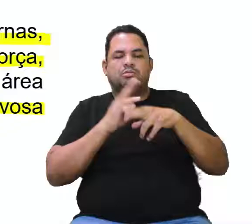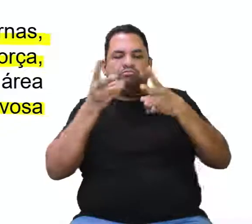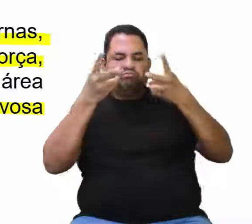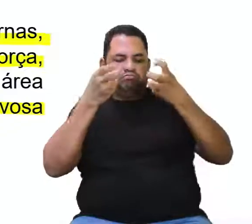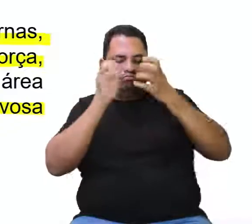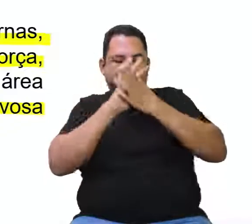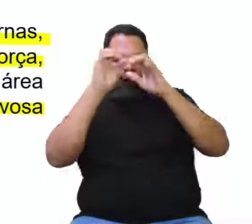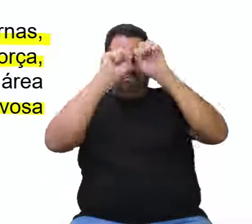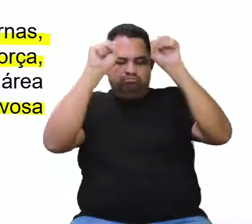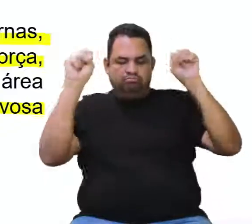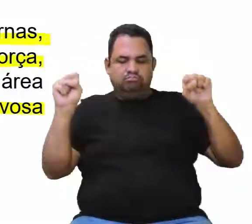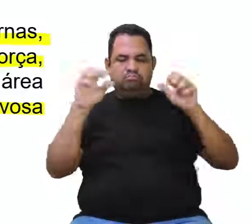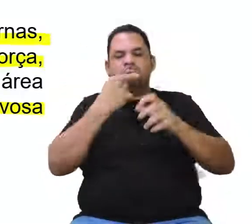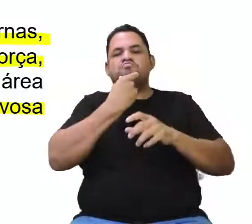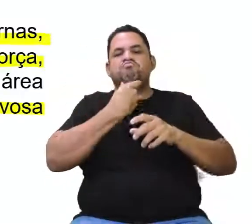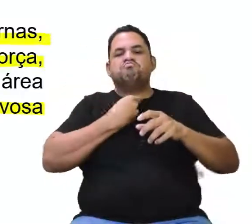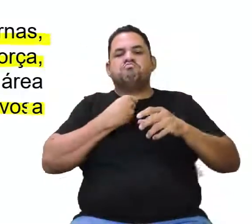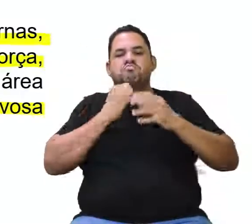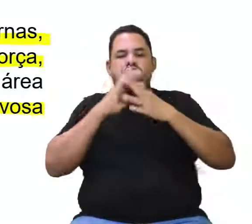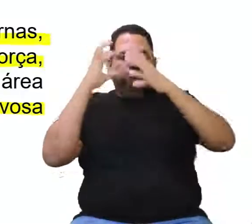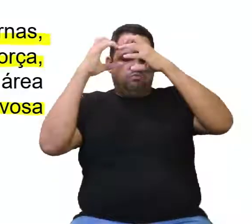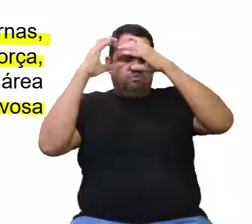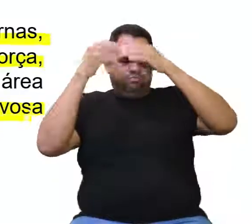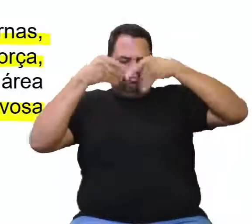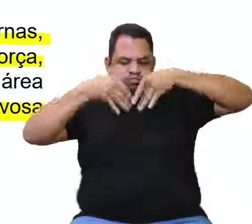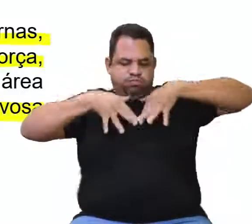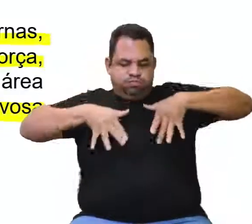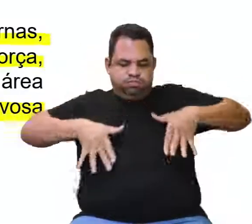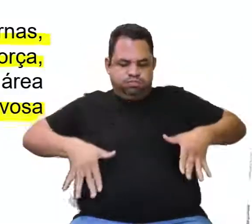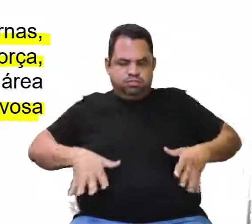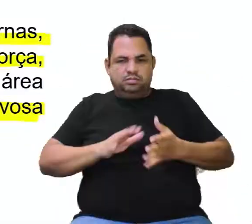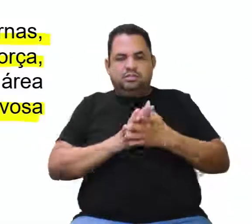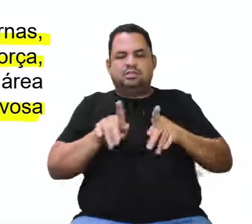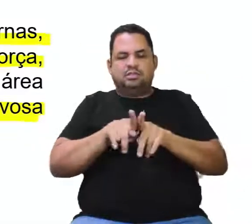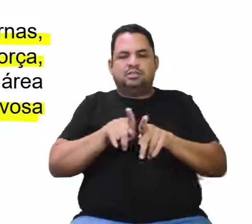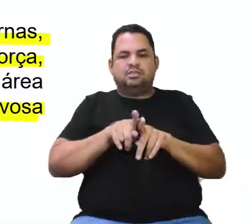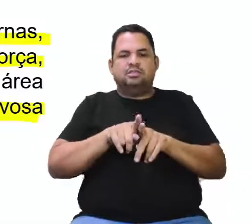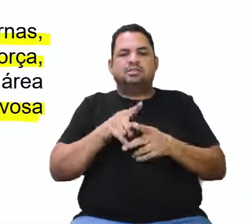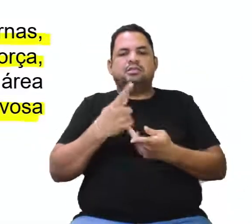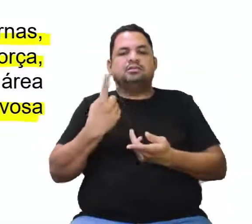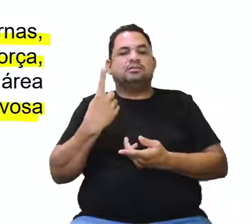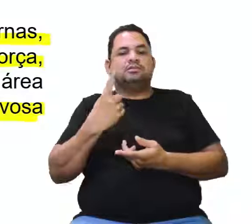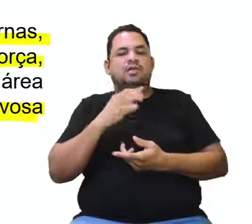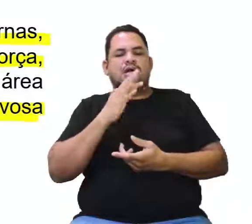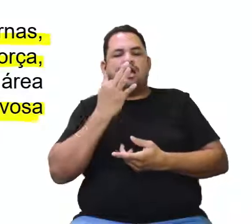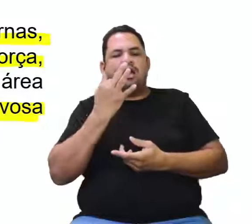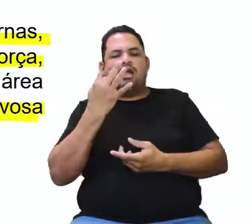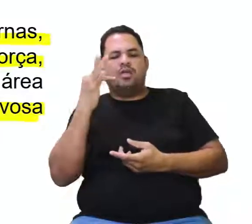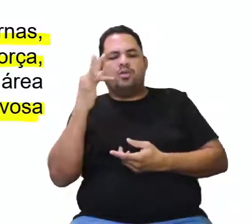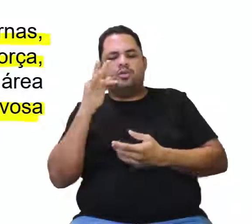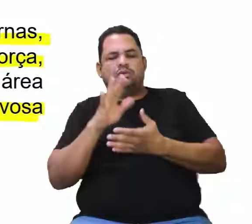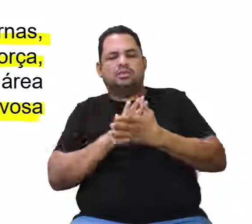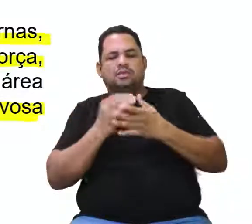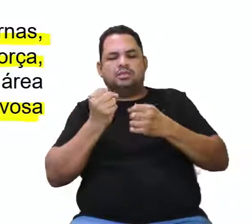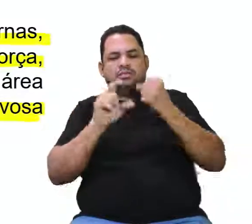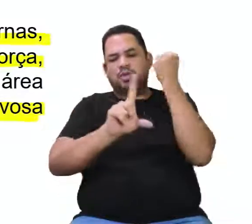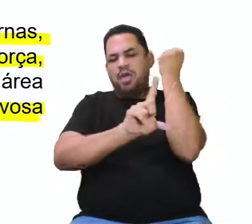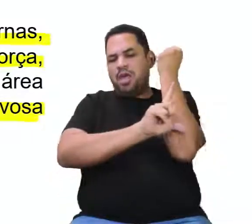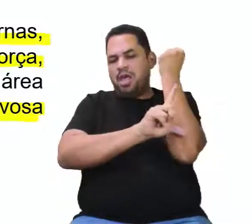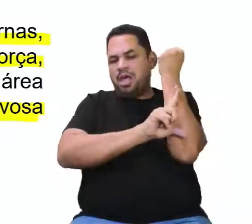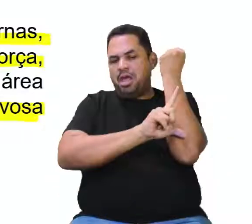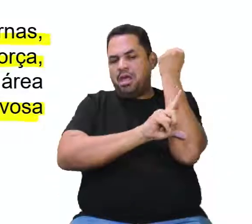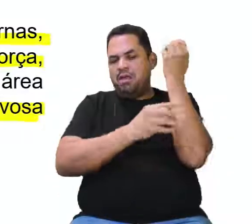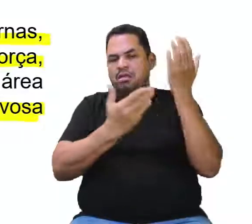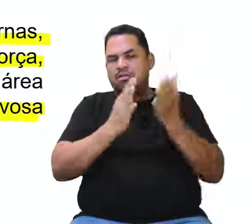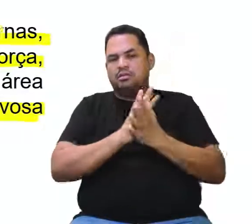sistema nervoso vai estar comprometido e que ela a dor não vai vir só na região da coluna,